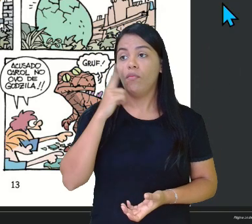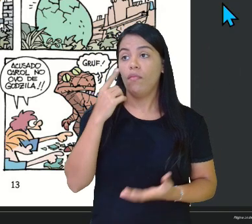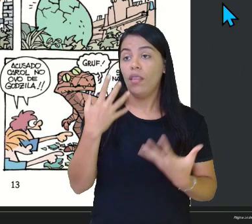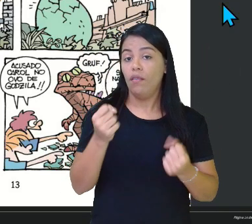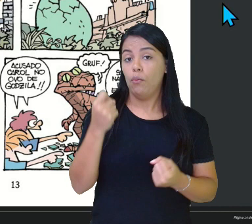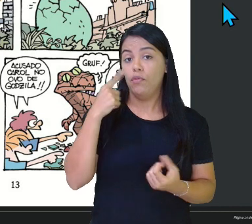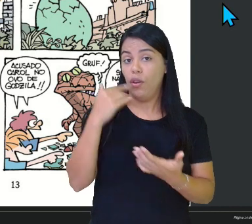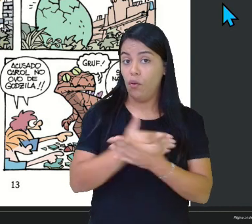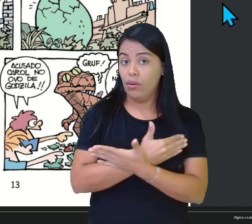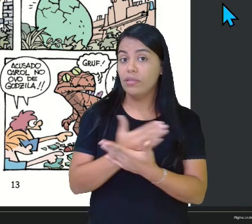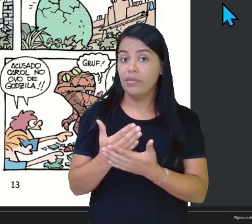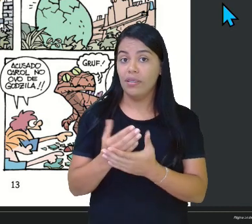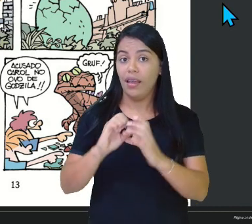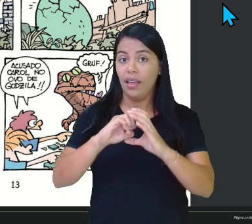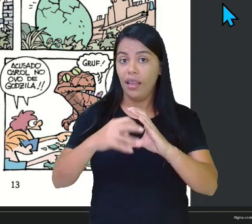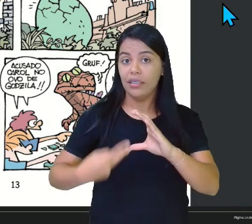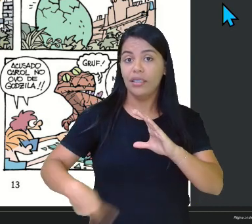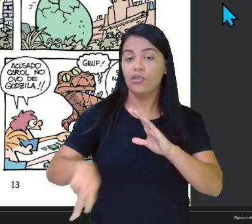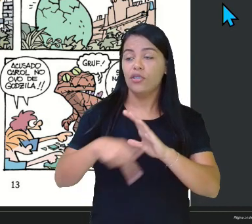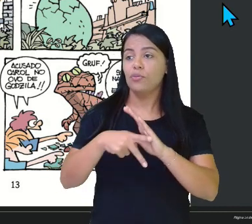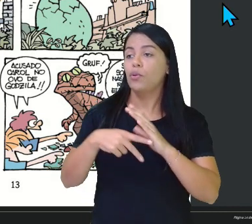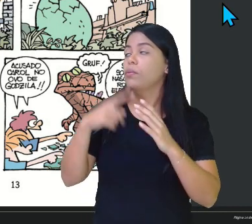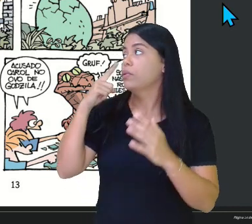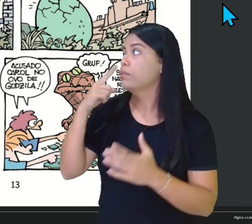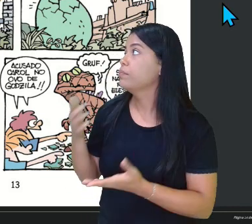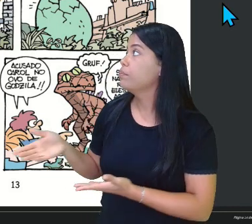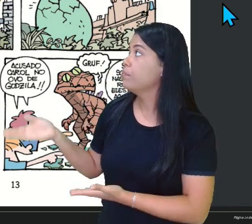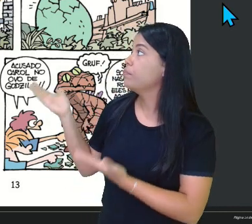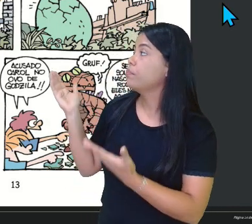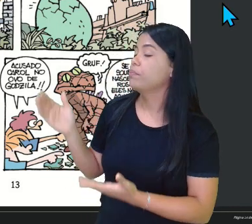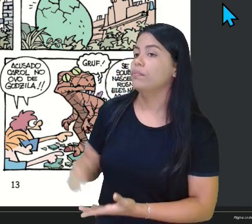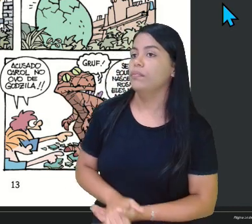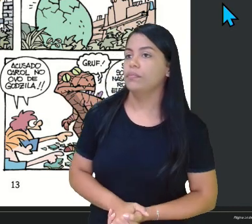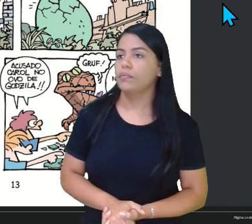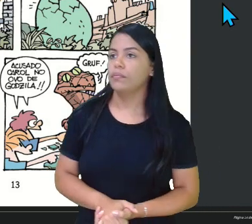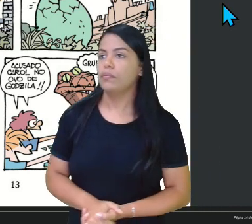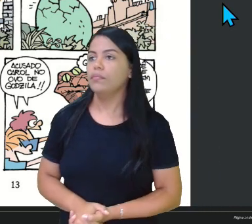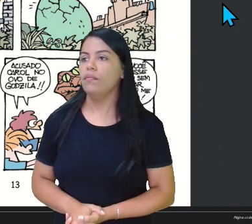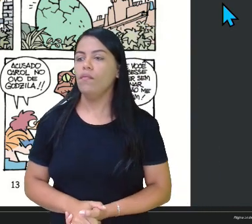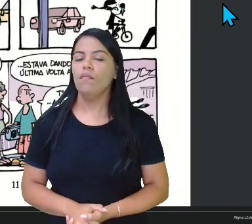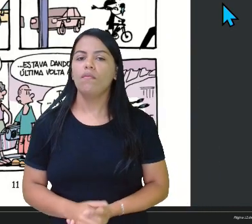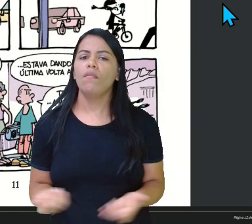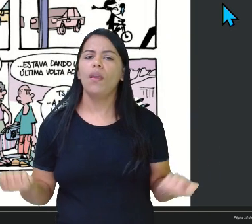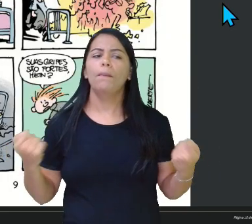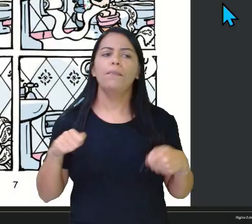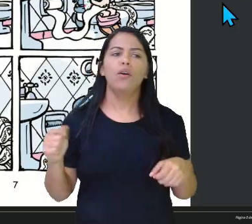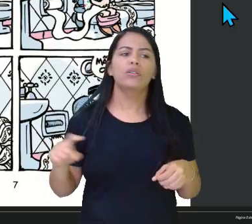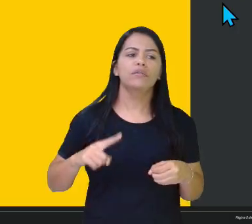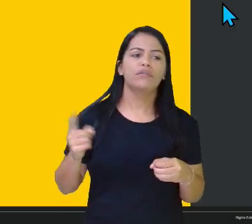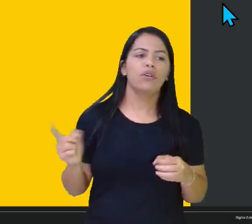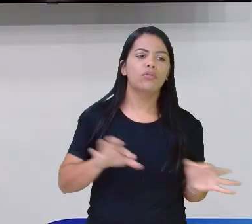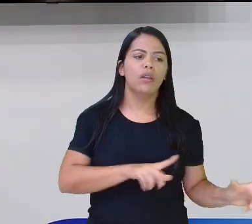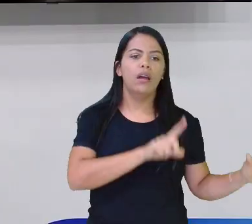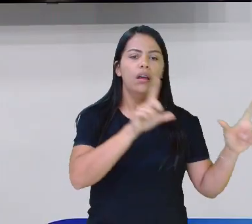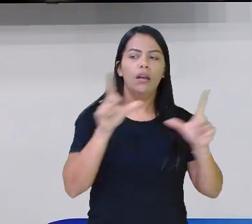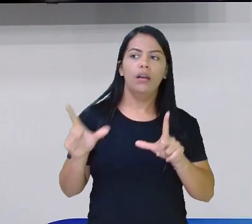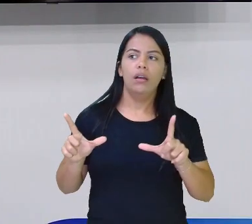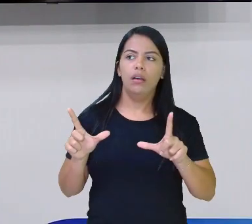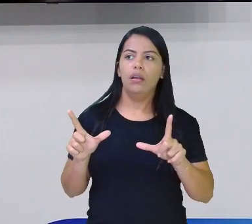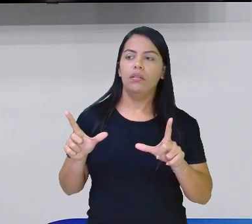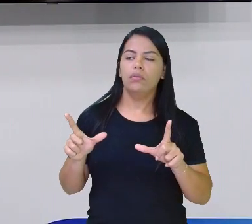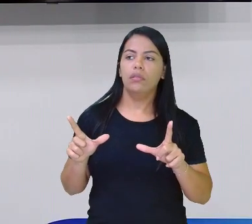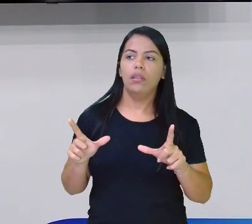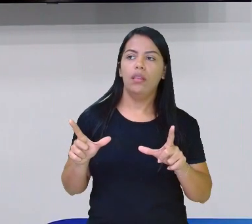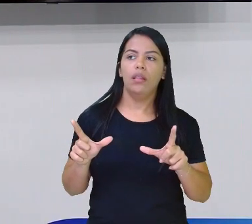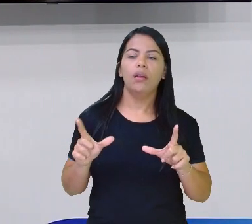pouco a gente lê, tá certo? Então, aqui, tem como voltar a produção na capa do livro? Pronto.